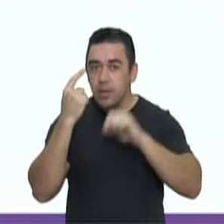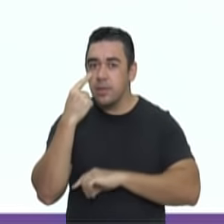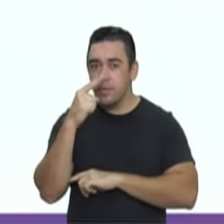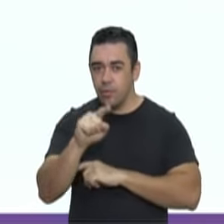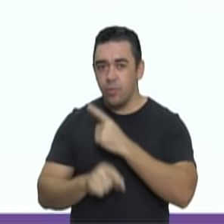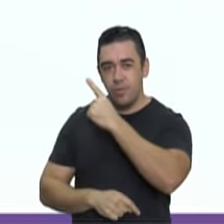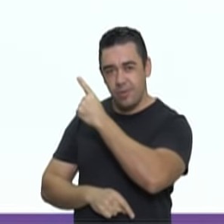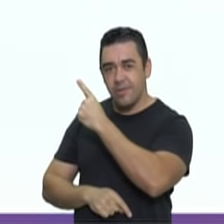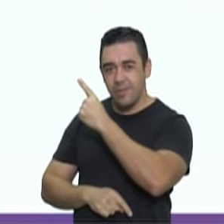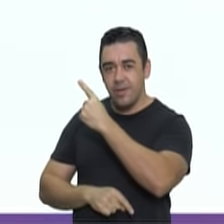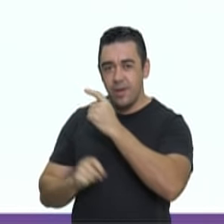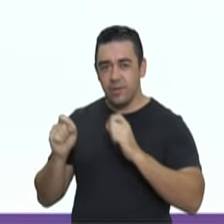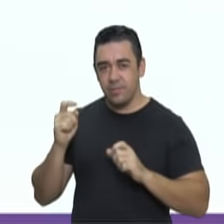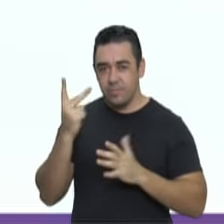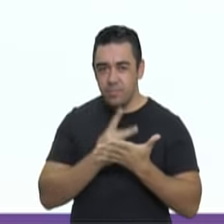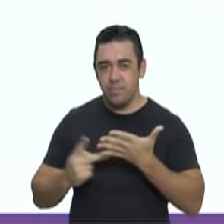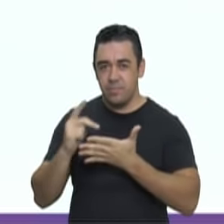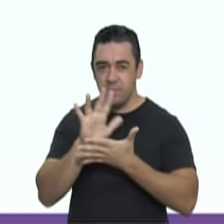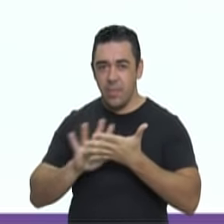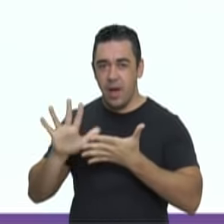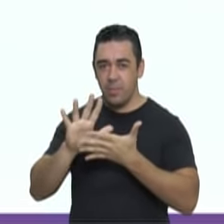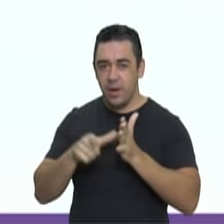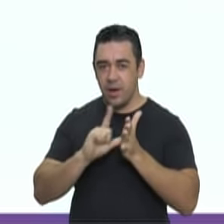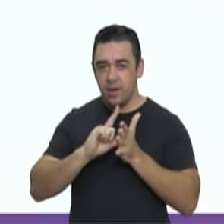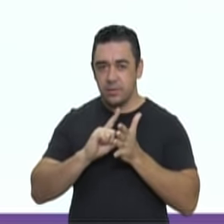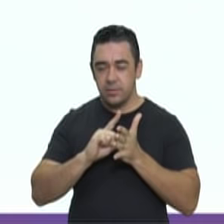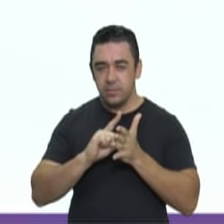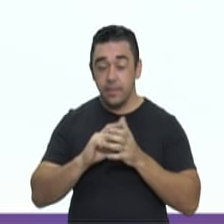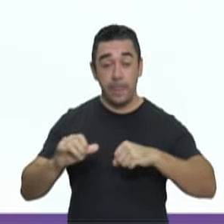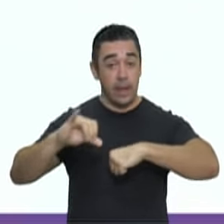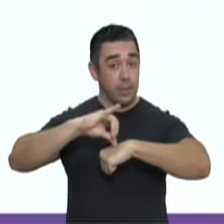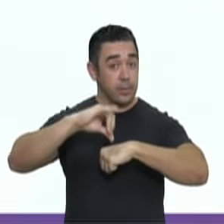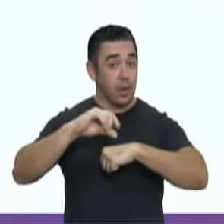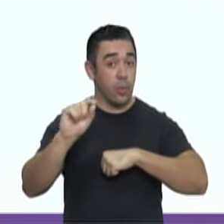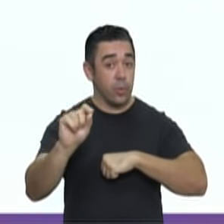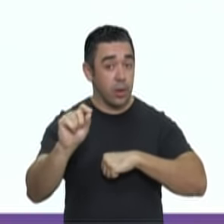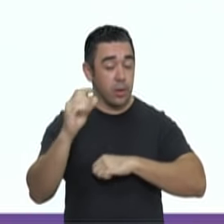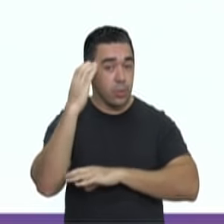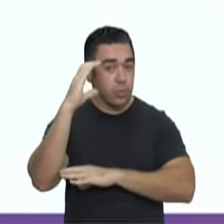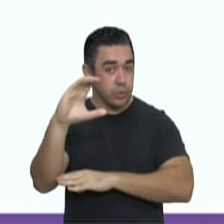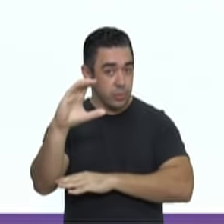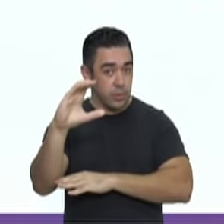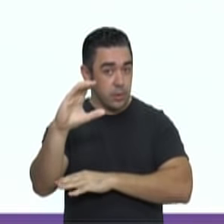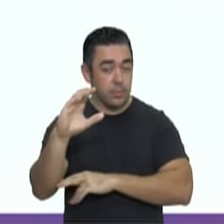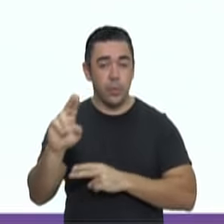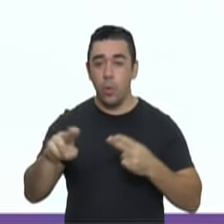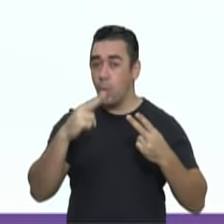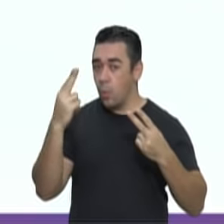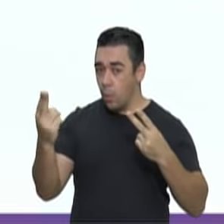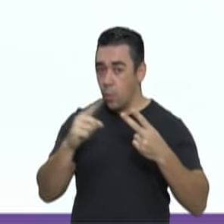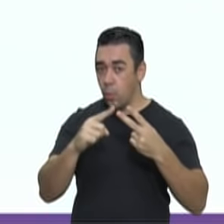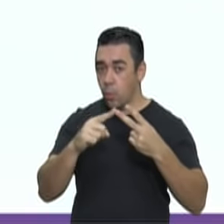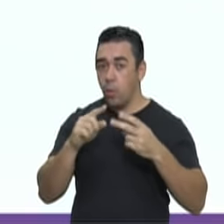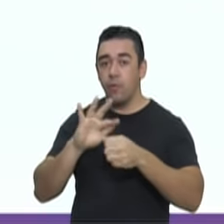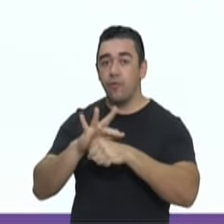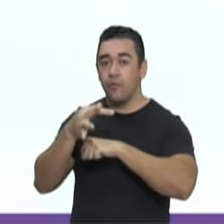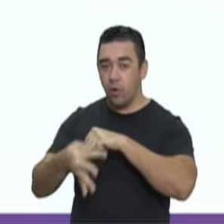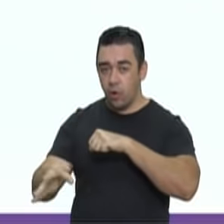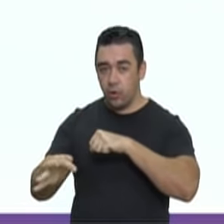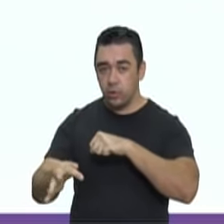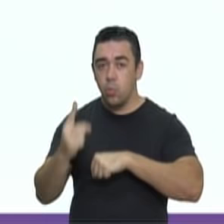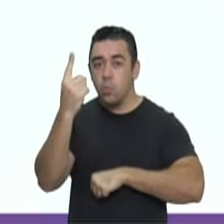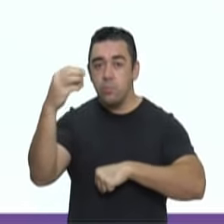lá no mapa que apareceu no slide anterior. A capital é Curitiba ou Foz do Iguaçu? Um minutinho de